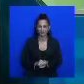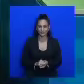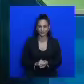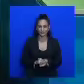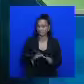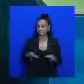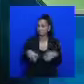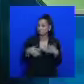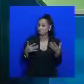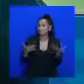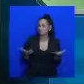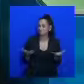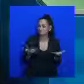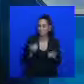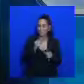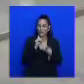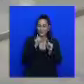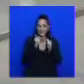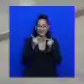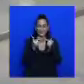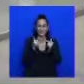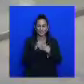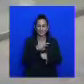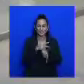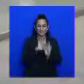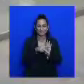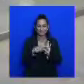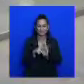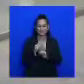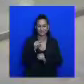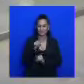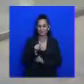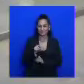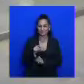O que será que vem por aí? Boa sorte para você.